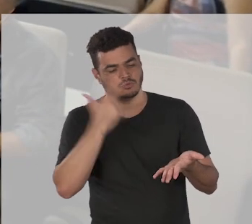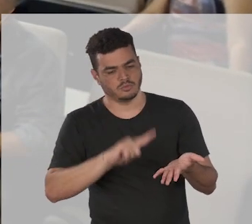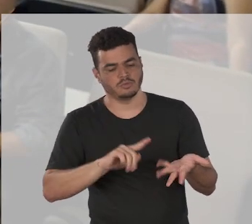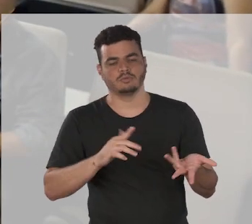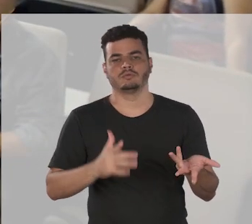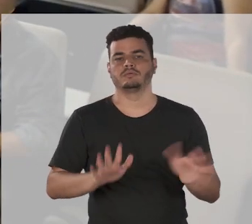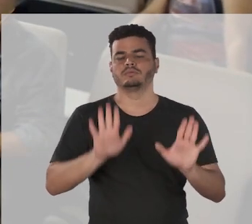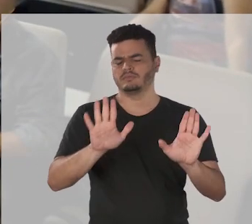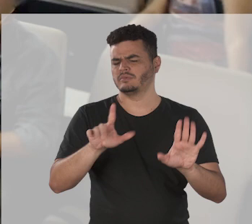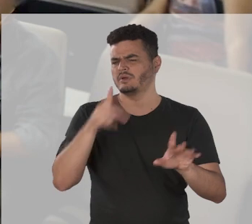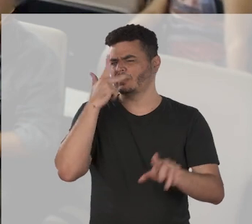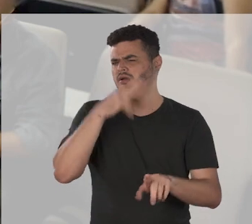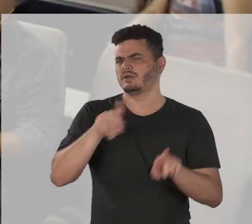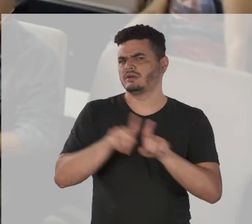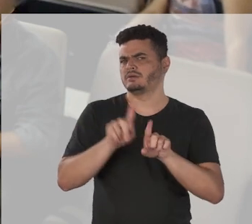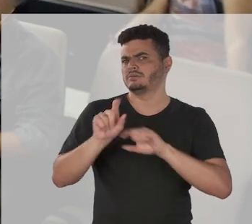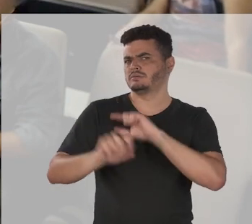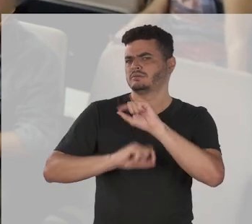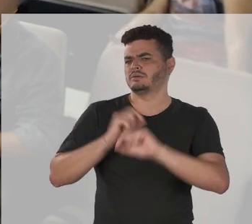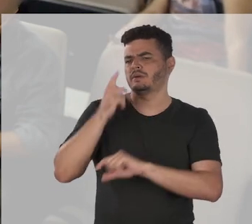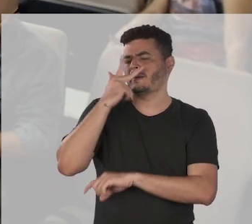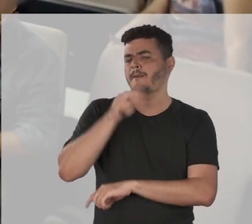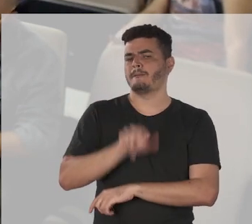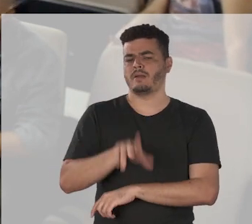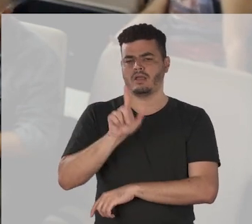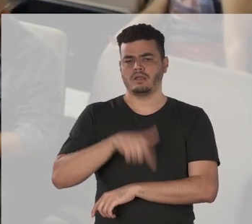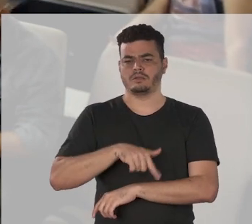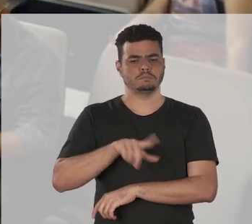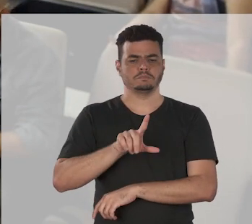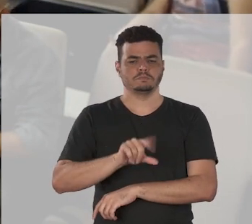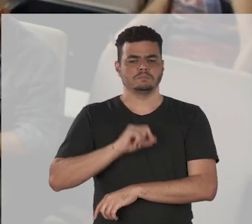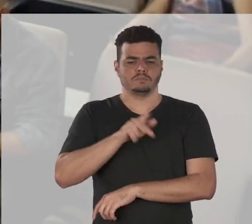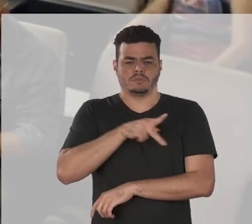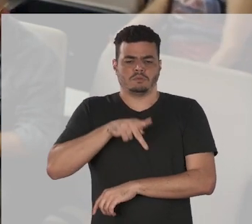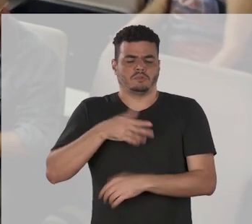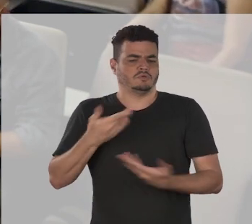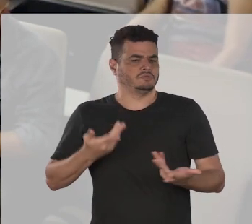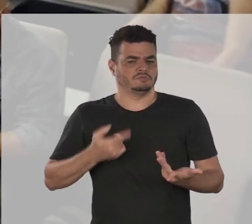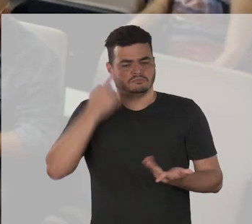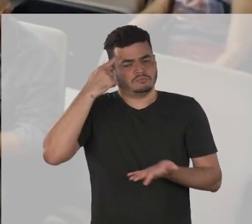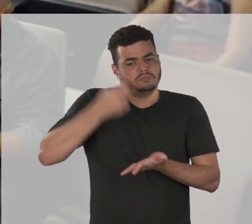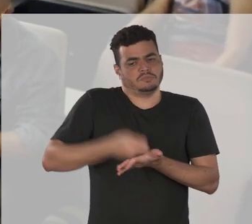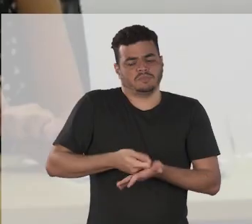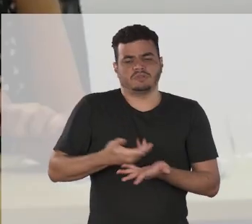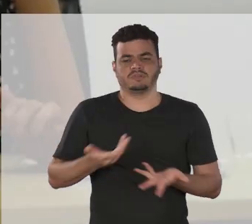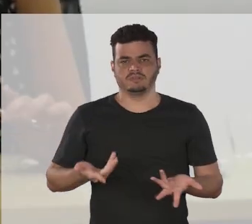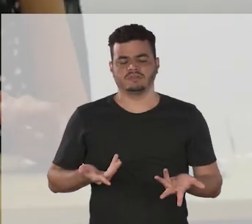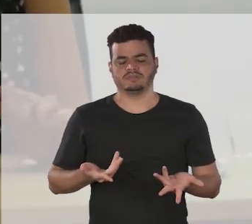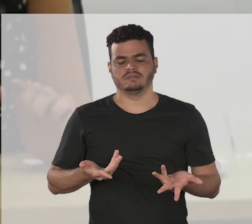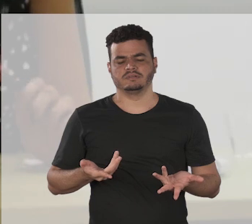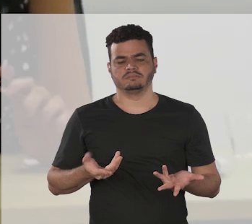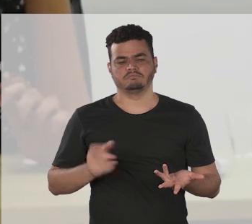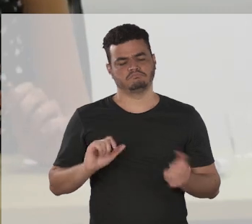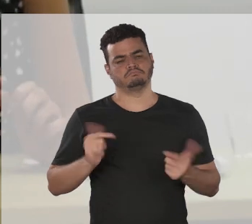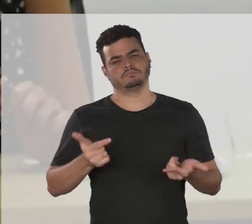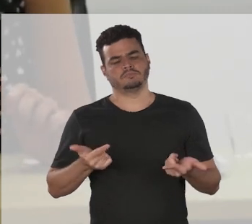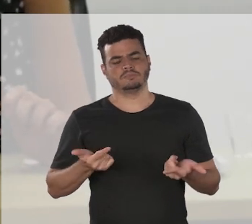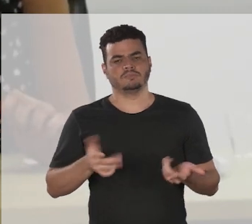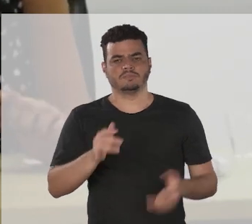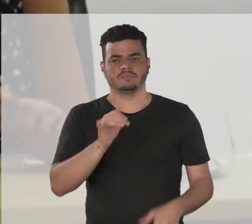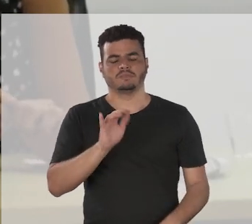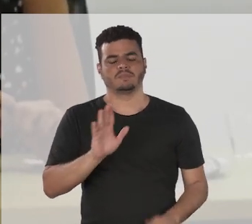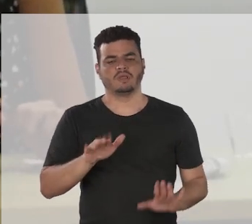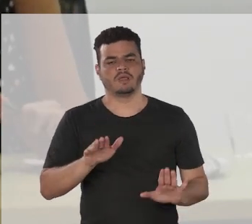acontece também que essa questão daí dos mediadores, né? E aqui, bom, não falo somente dos professores